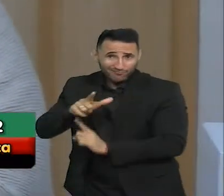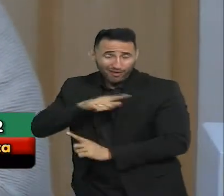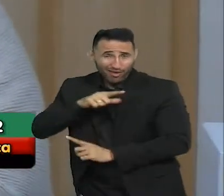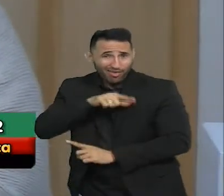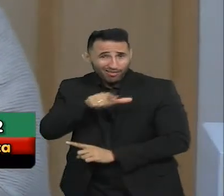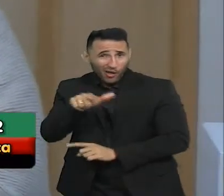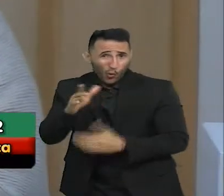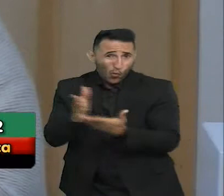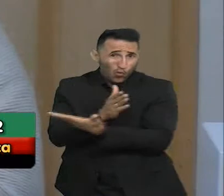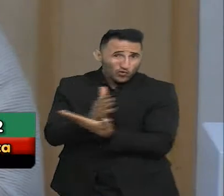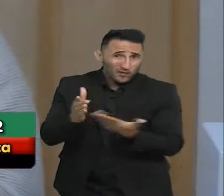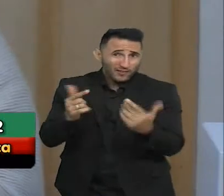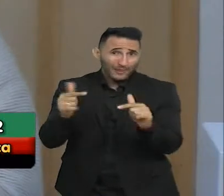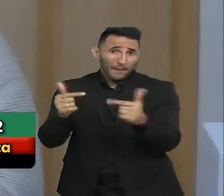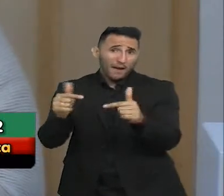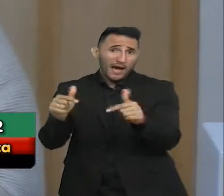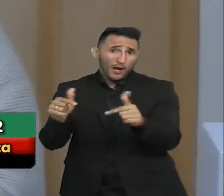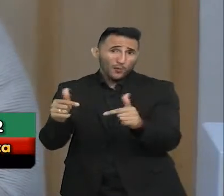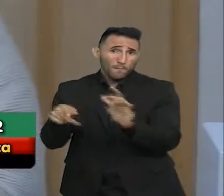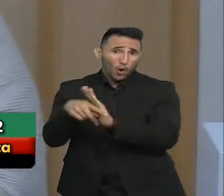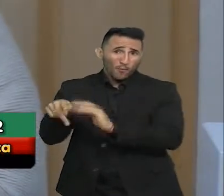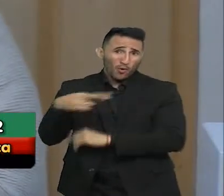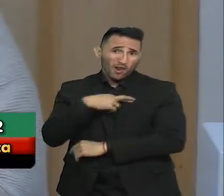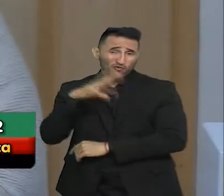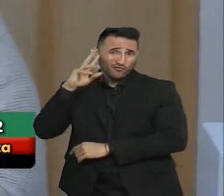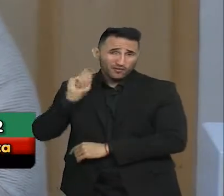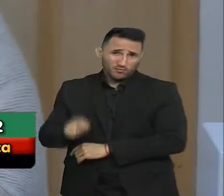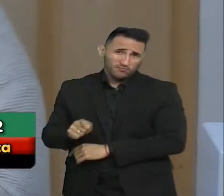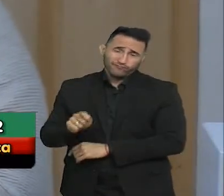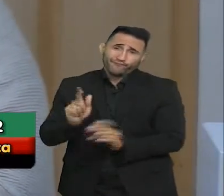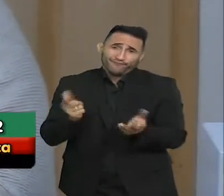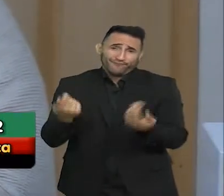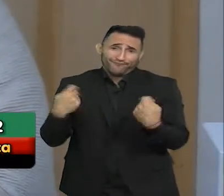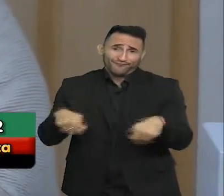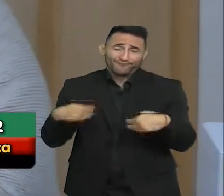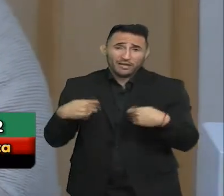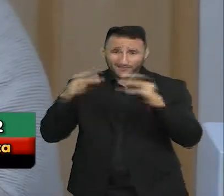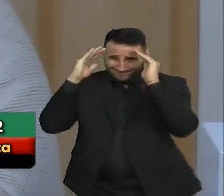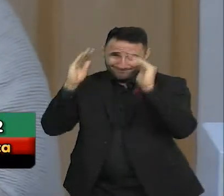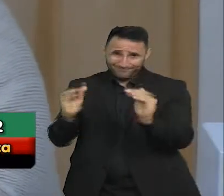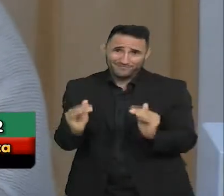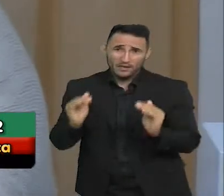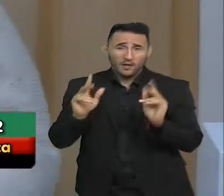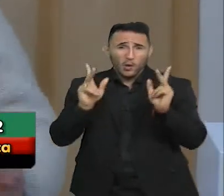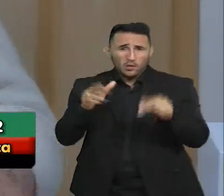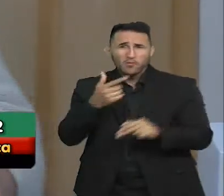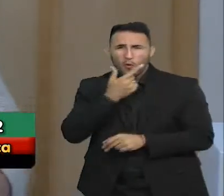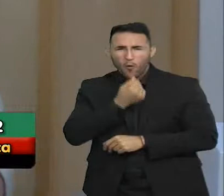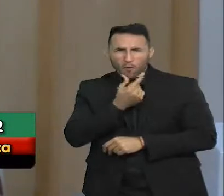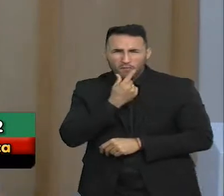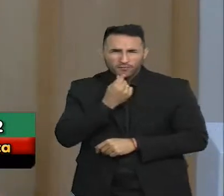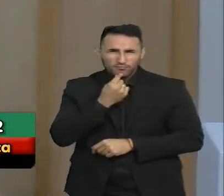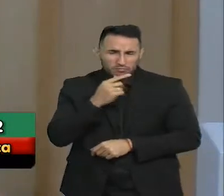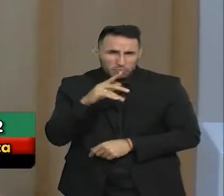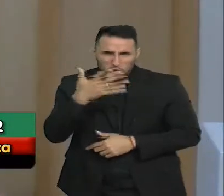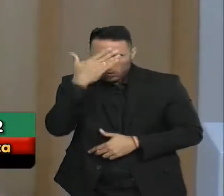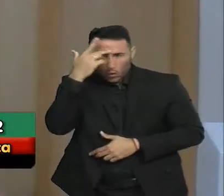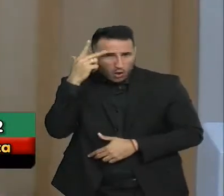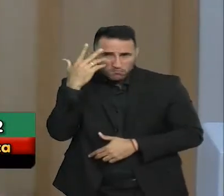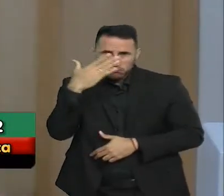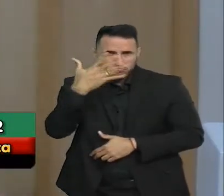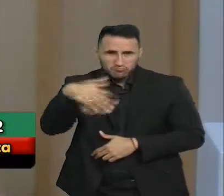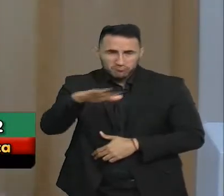de trazerem numa reunião de formação com o meio ambiente um munícipe brigando com